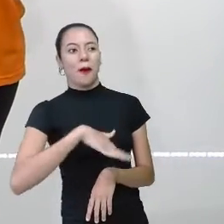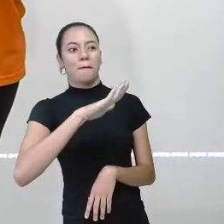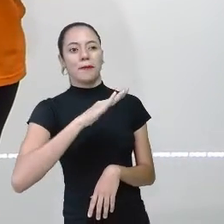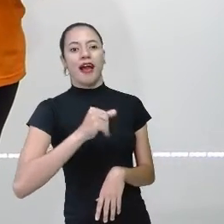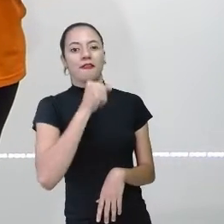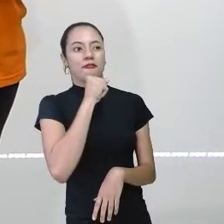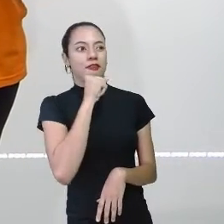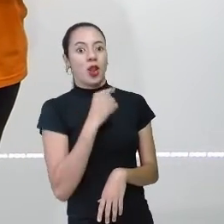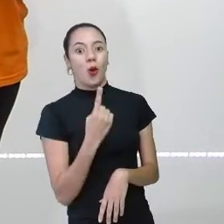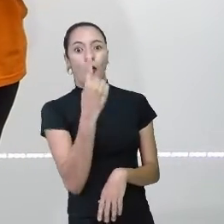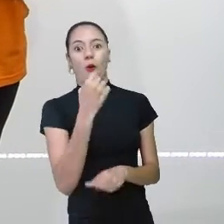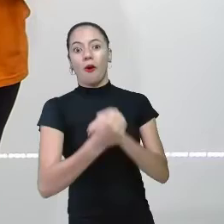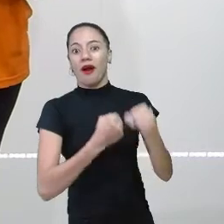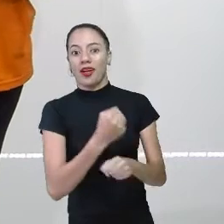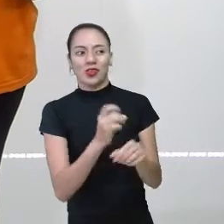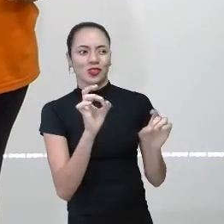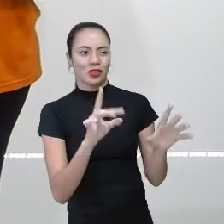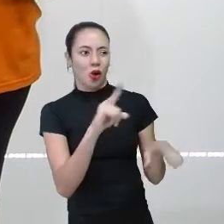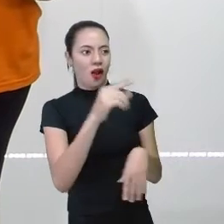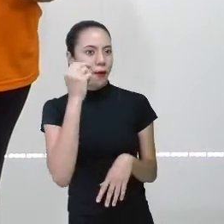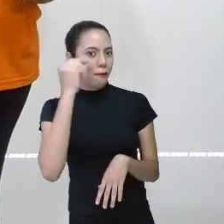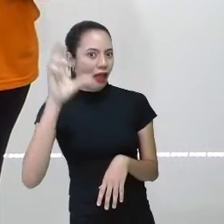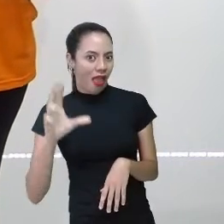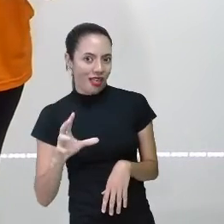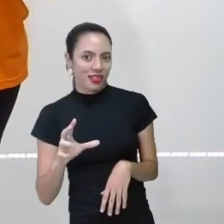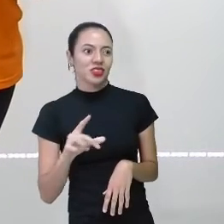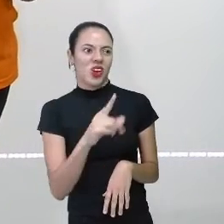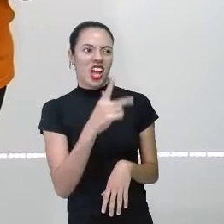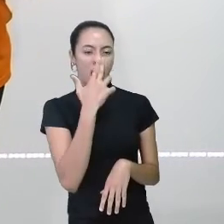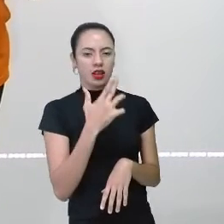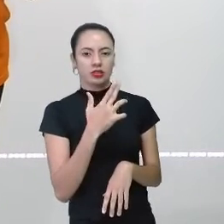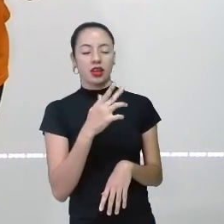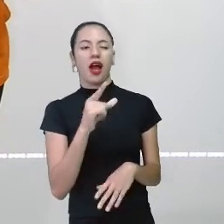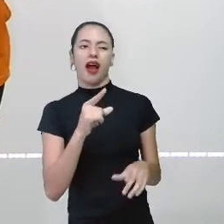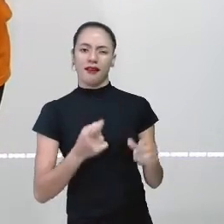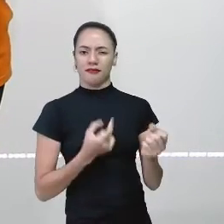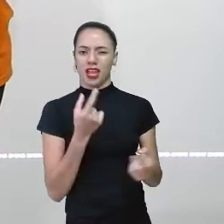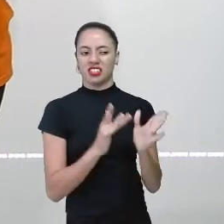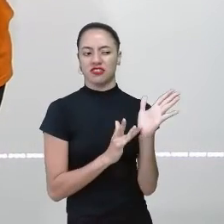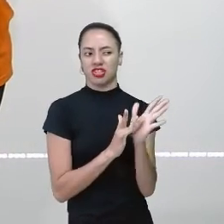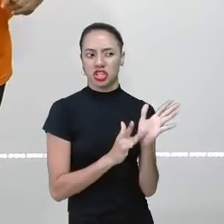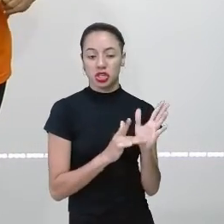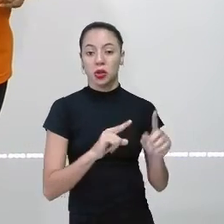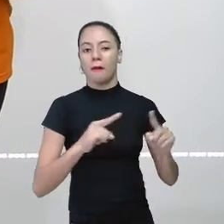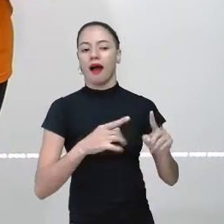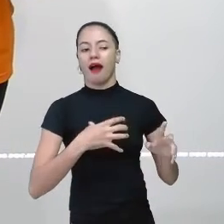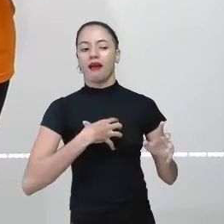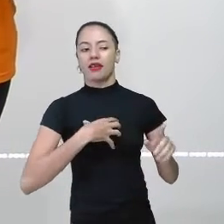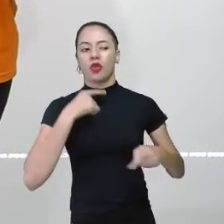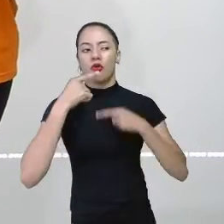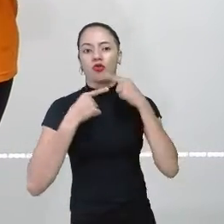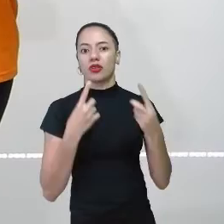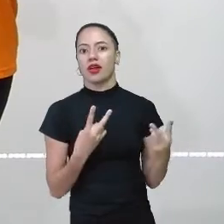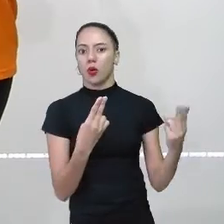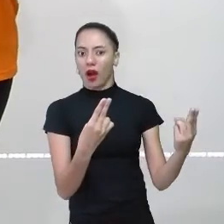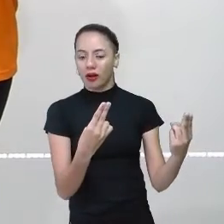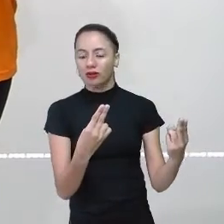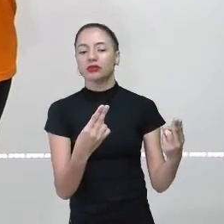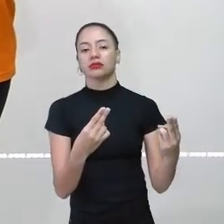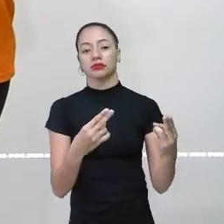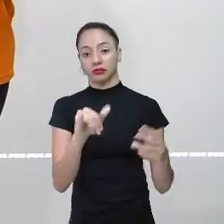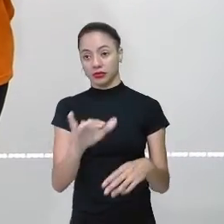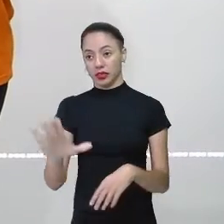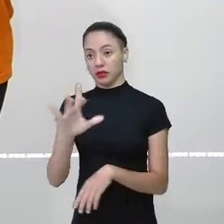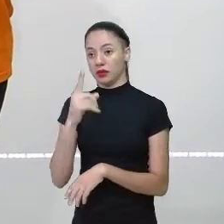bem esperto no rolê. Muitas vezes não é, muitas vezes está só fingindo, também tem aquelas dúvidas. Então, quando a gente olha numa imagem como essa,